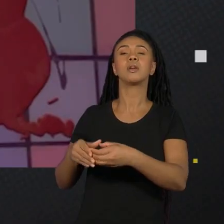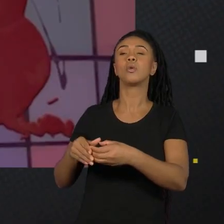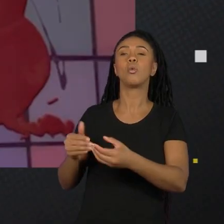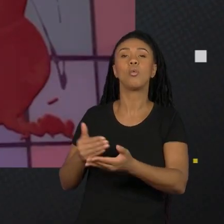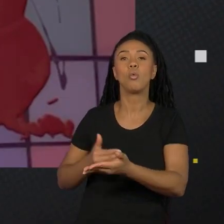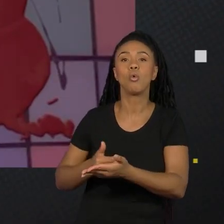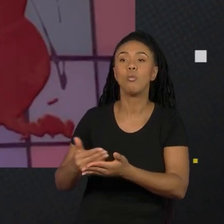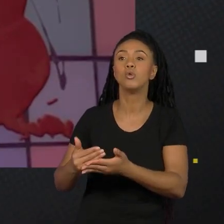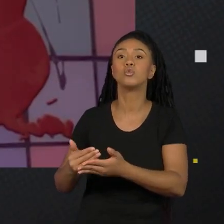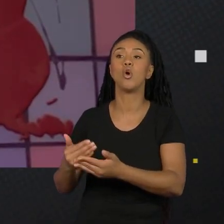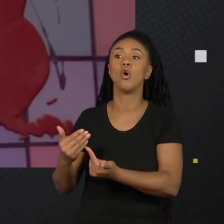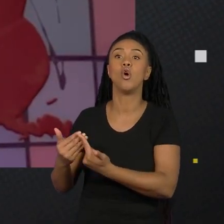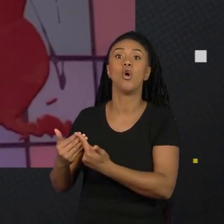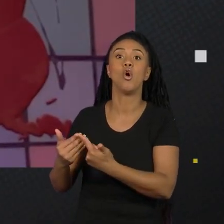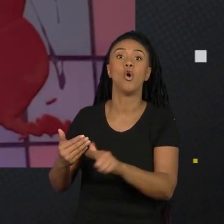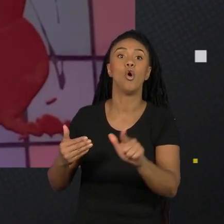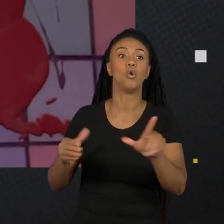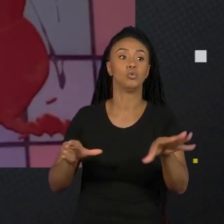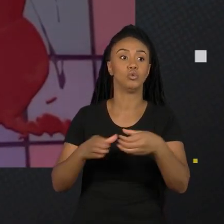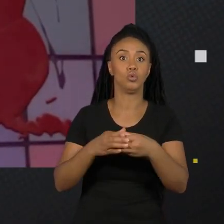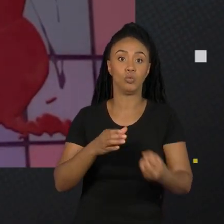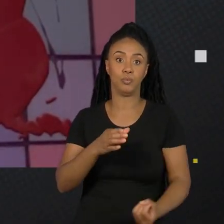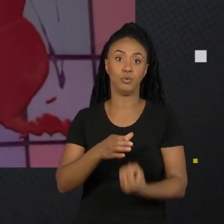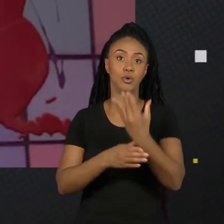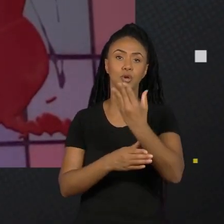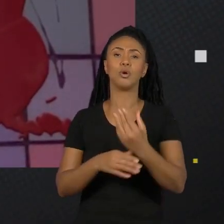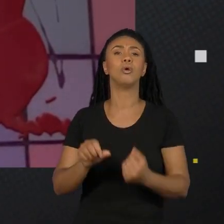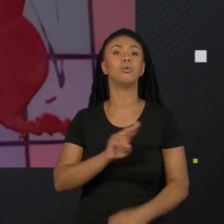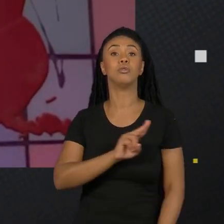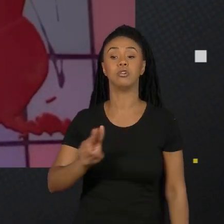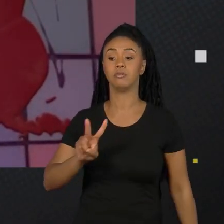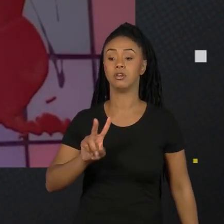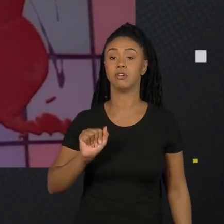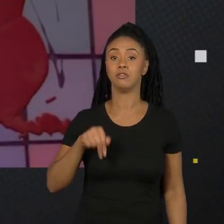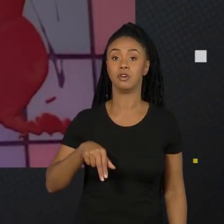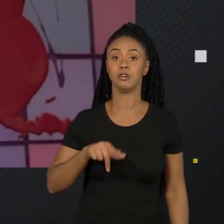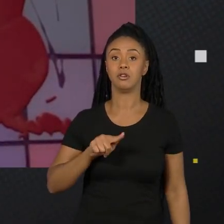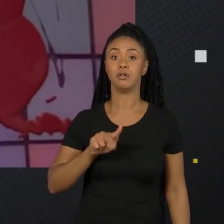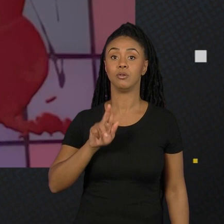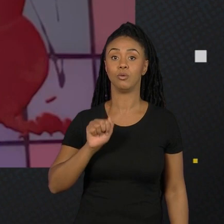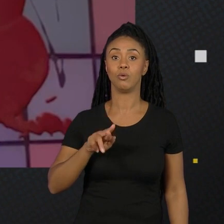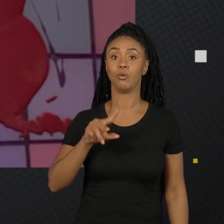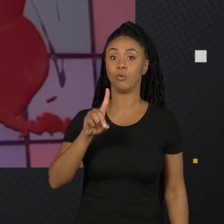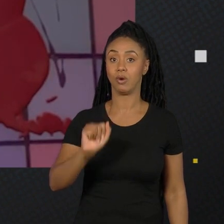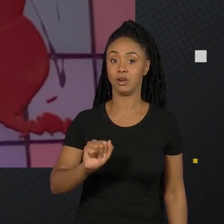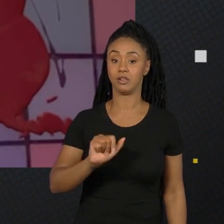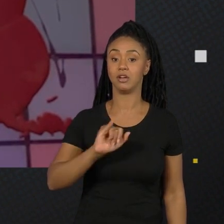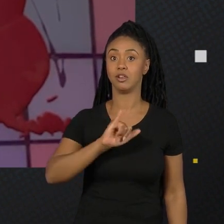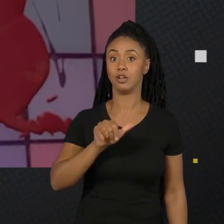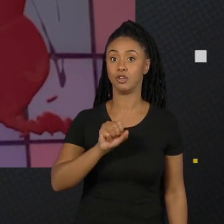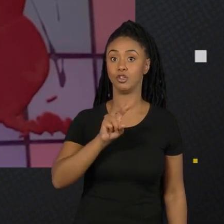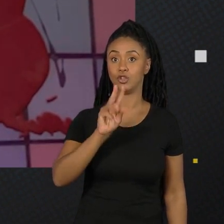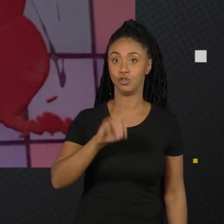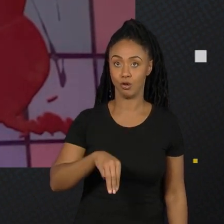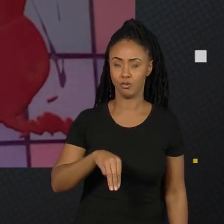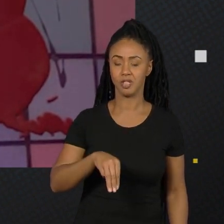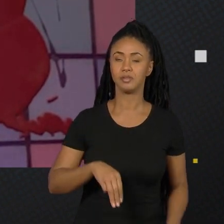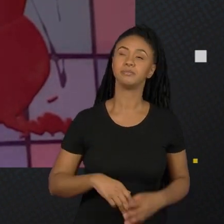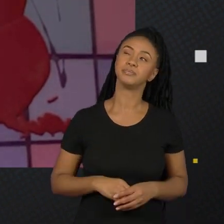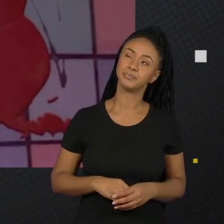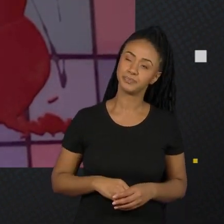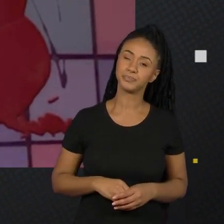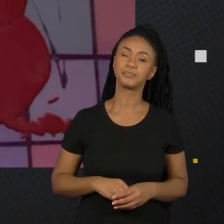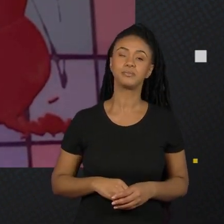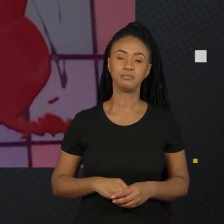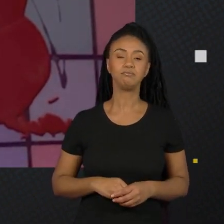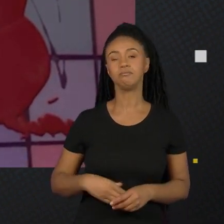um grupo que denominou-se Vanguarda Jovem. A gente tem que pensar um pouco um momento em